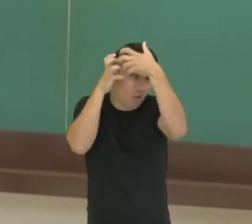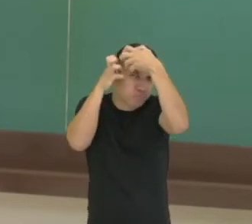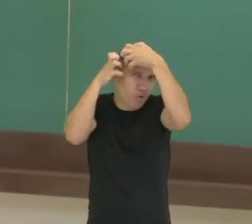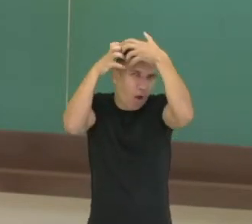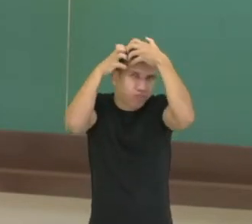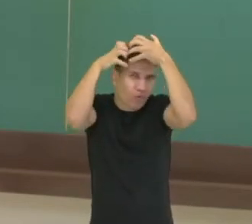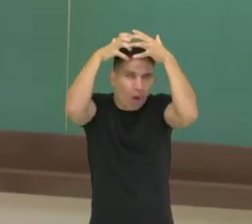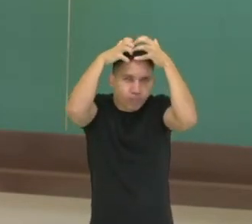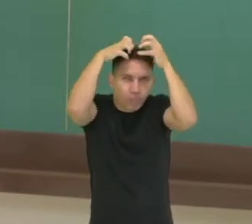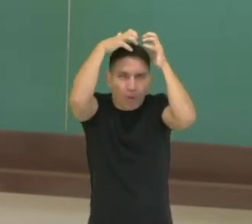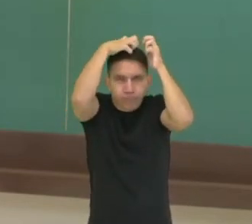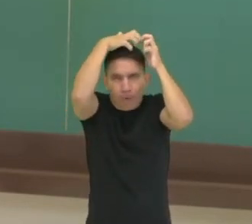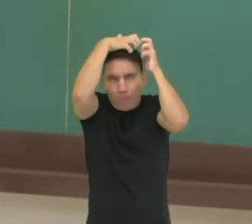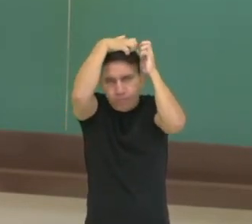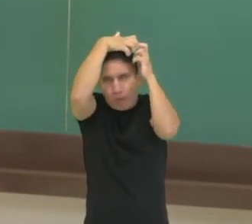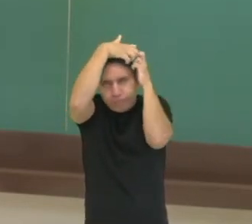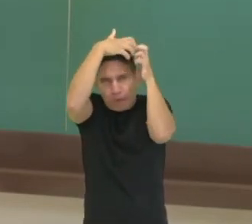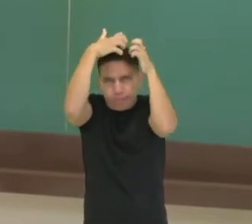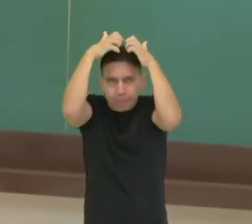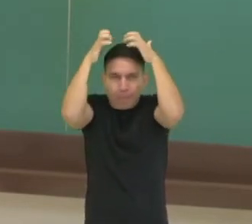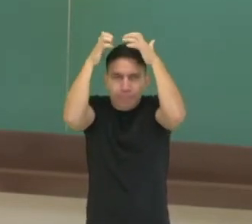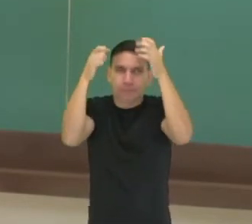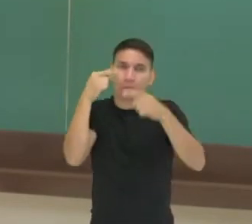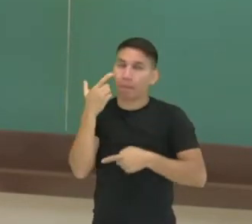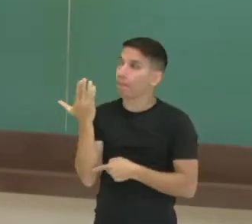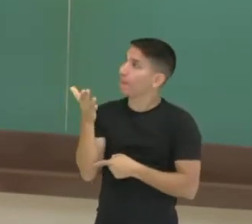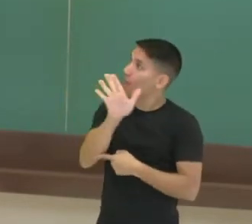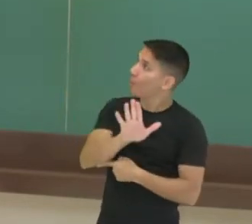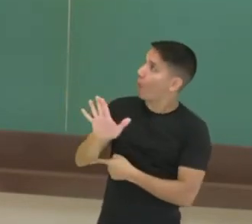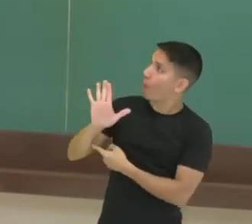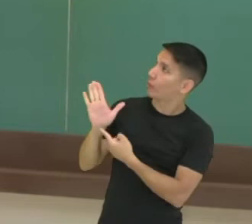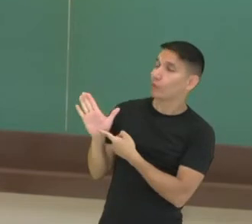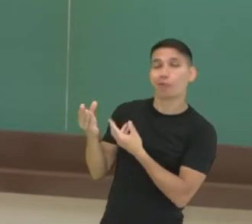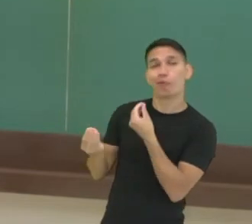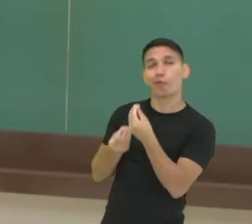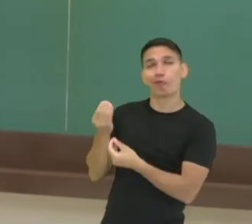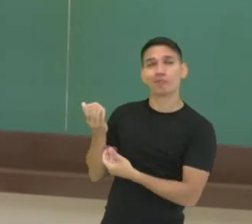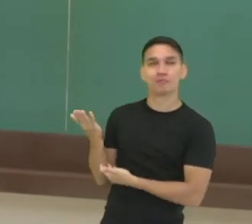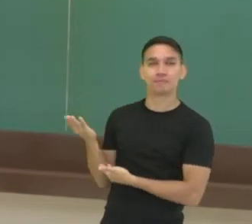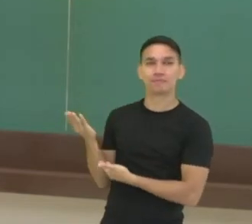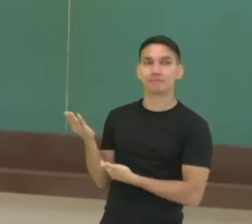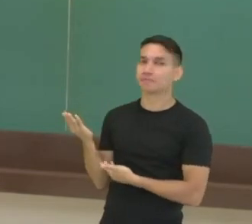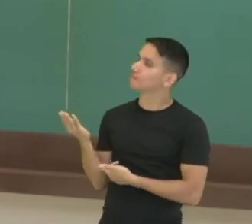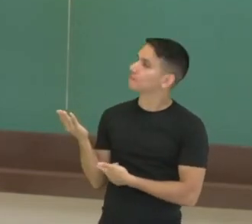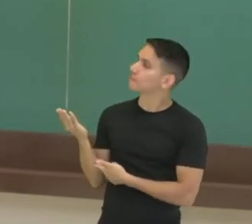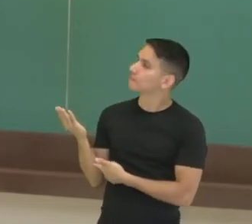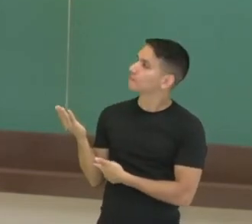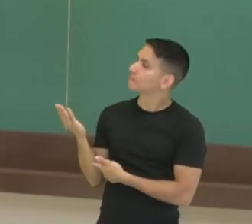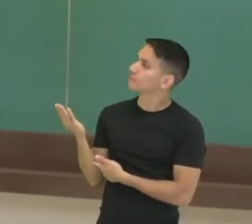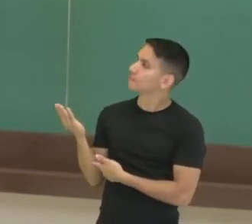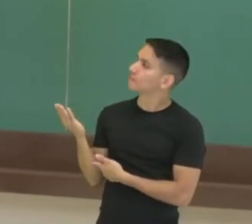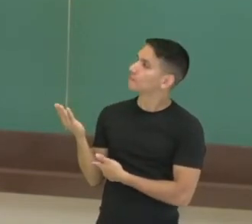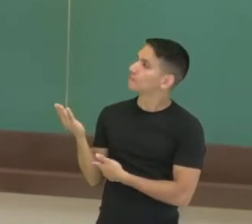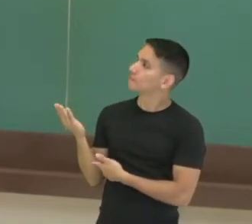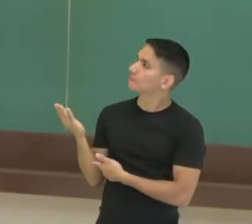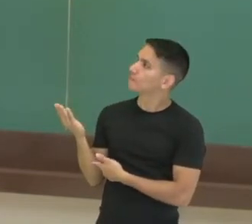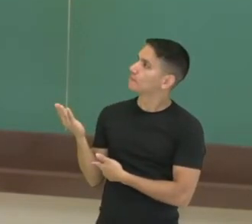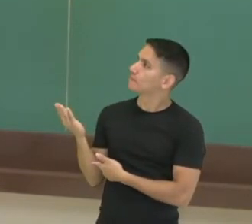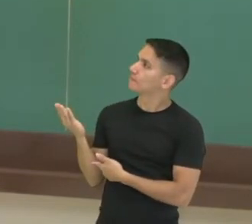todo enrugado. E aqui nós temos uma animação mostrando a região do